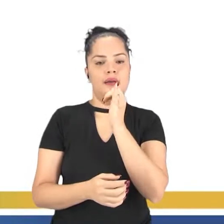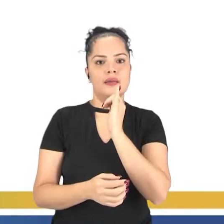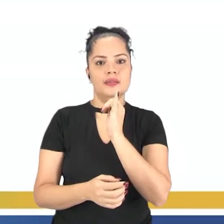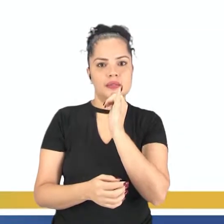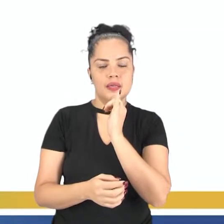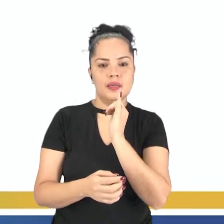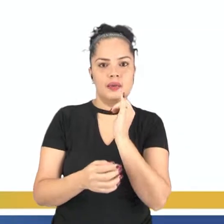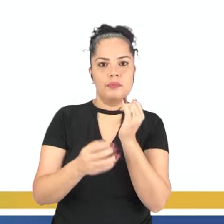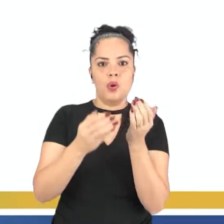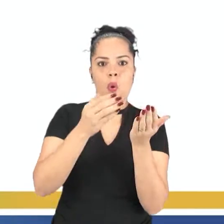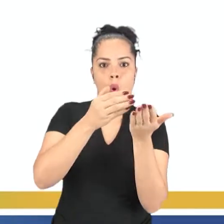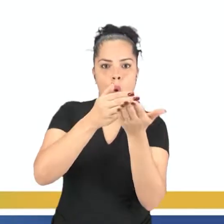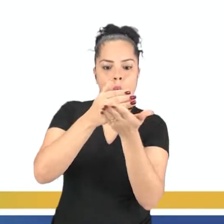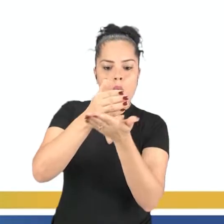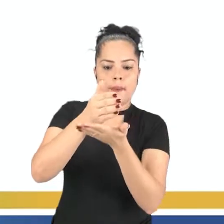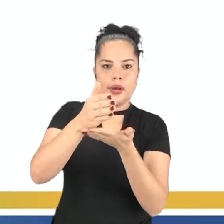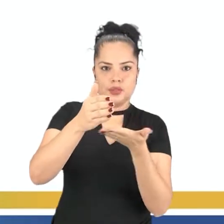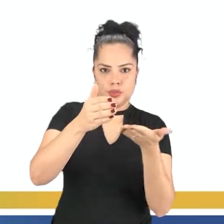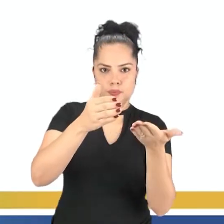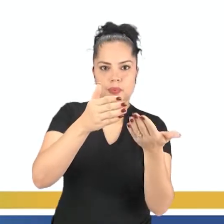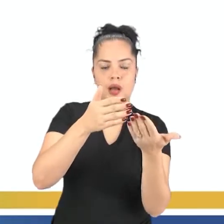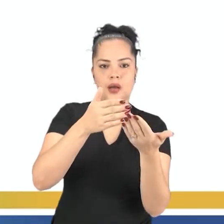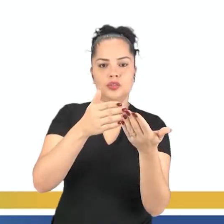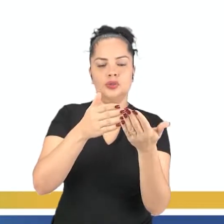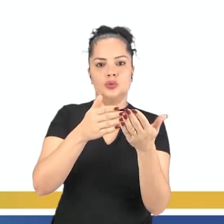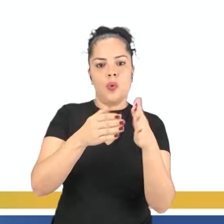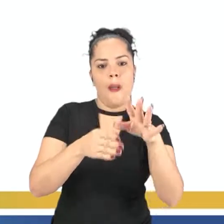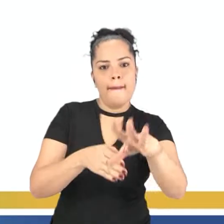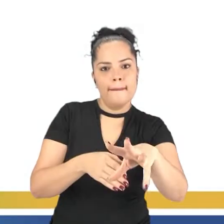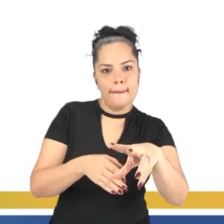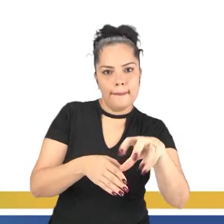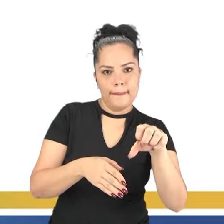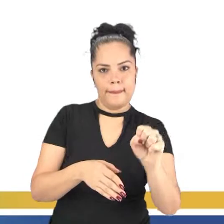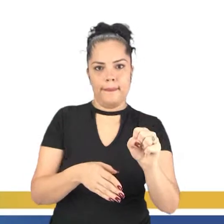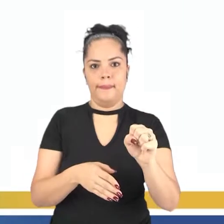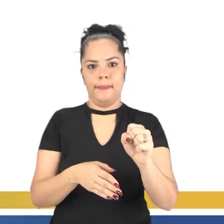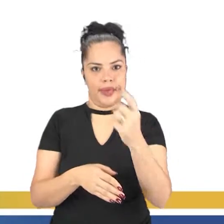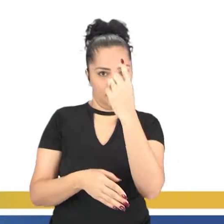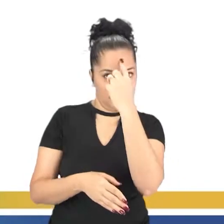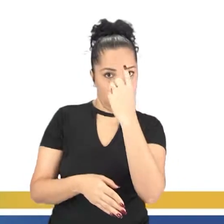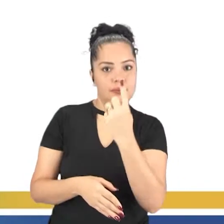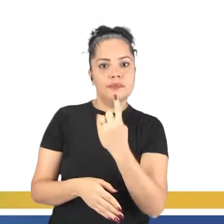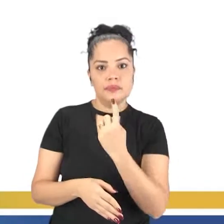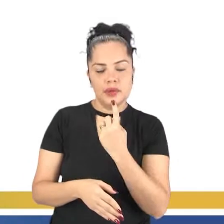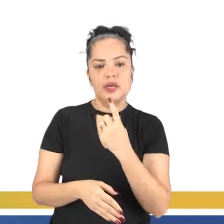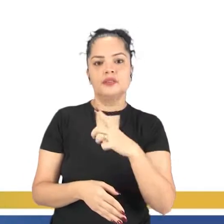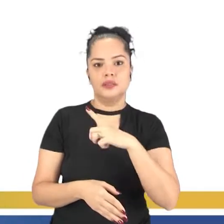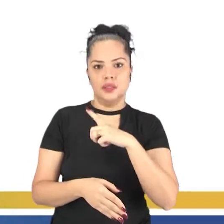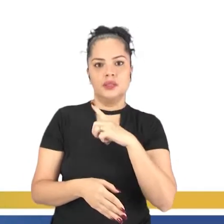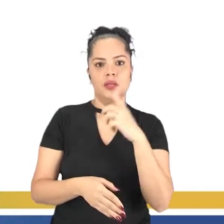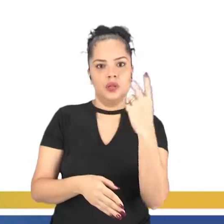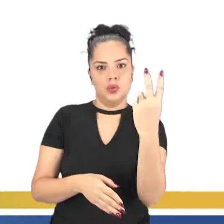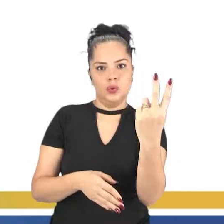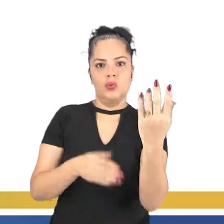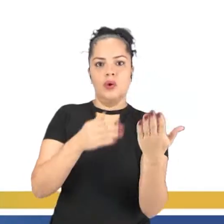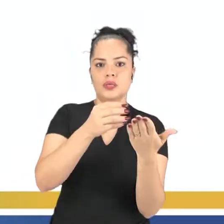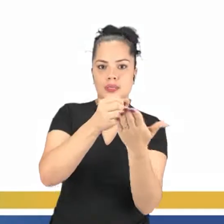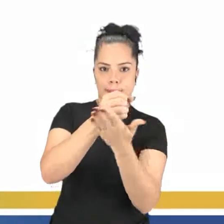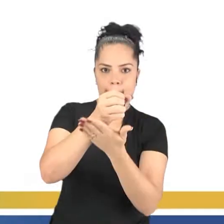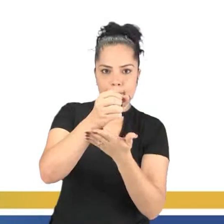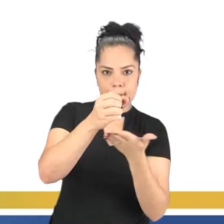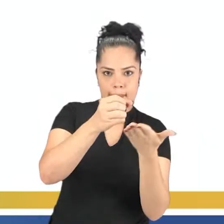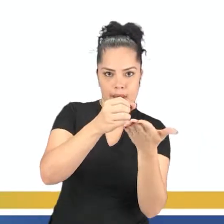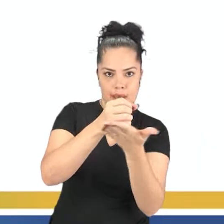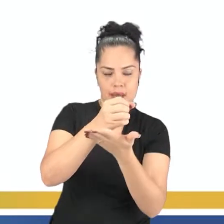que seria a casca, seria ali onde a gente pega a figura, é formada por duas bases que são